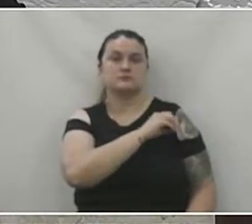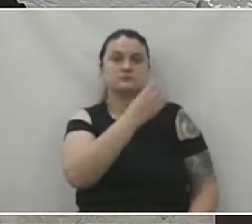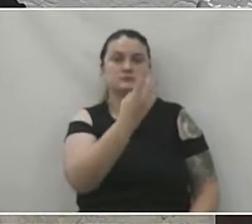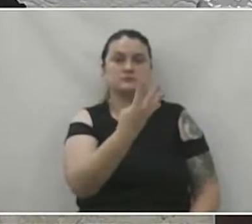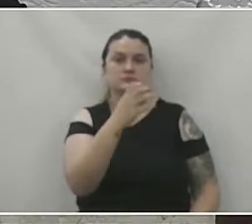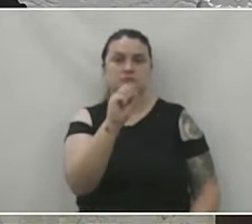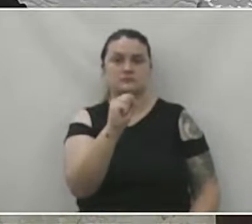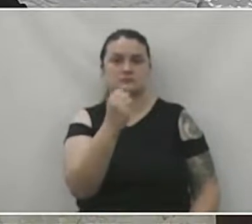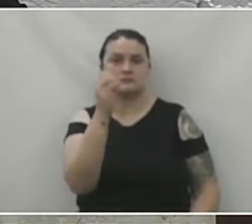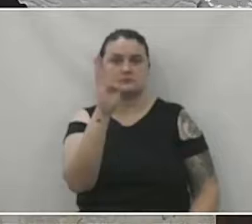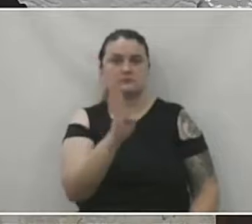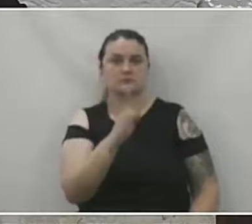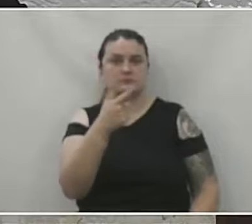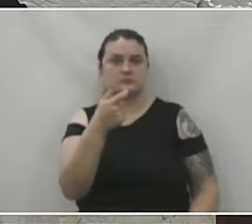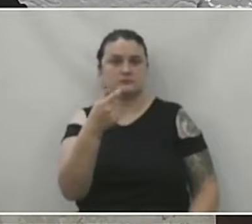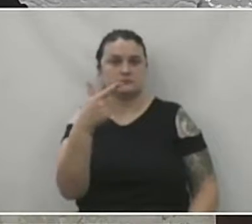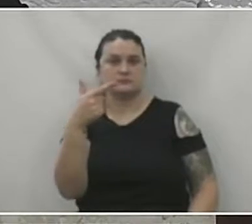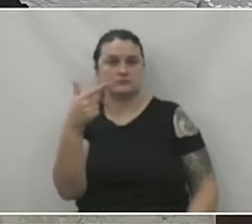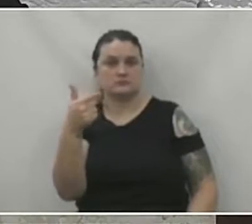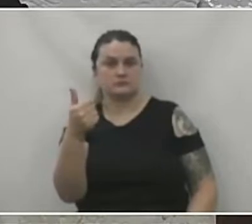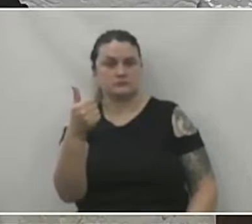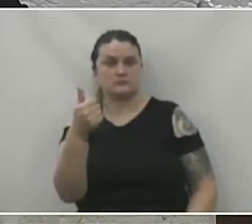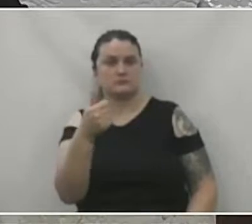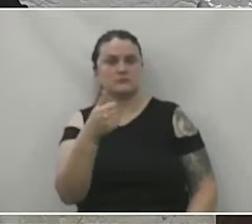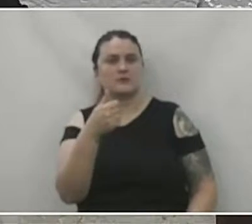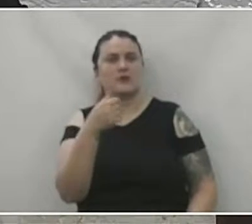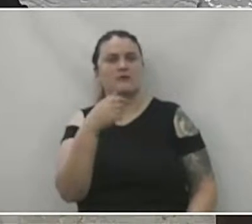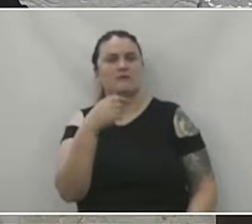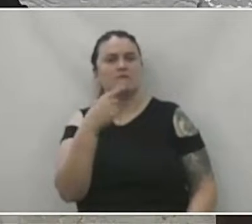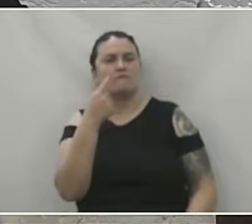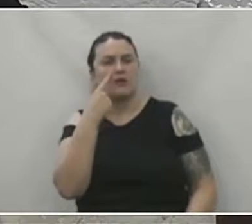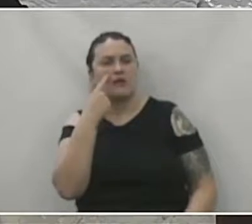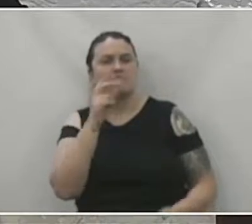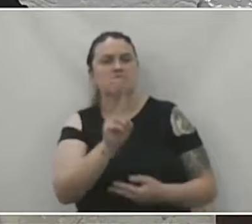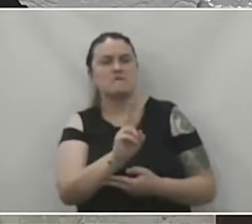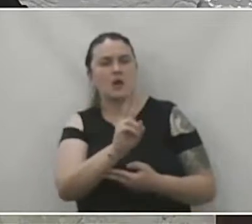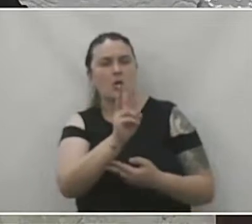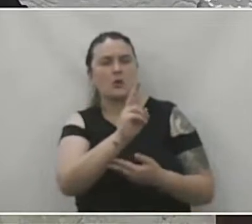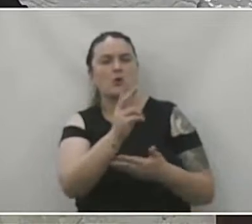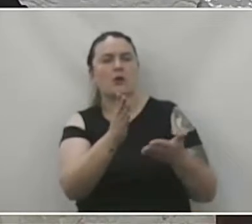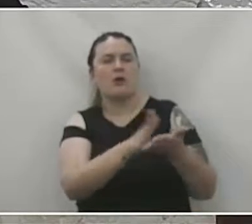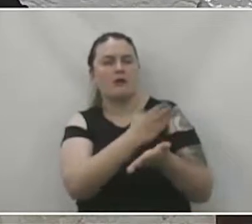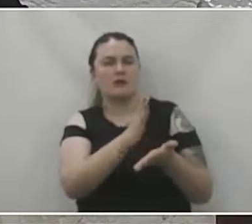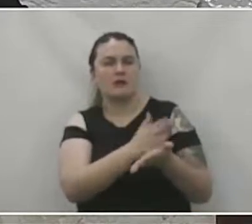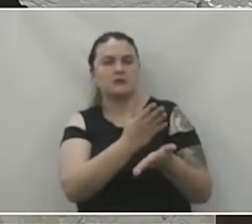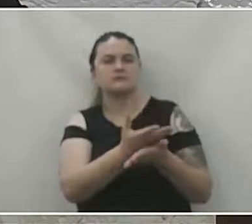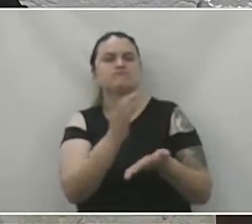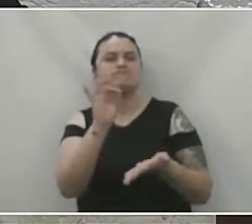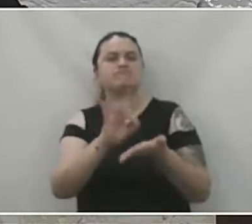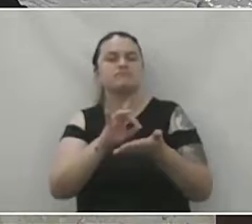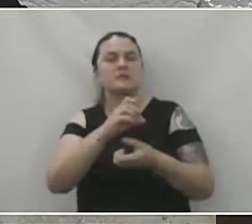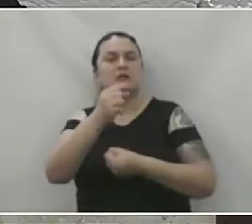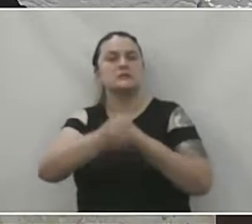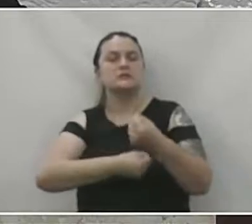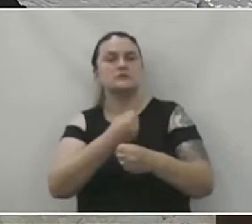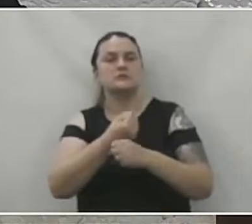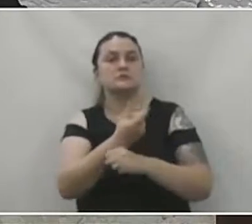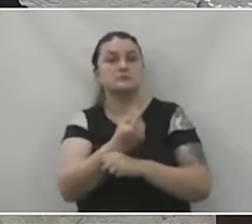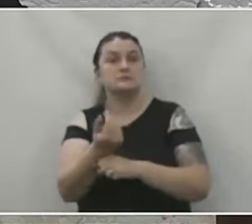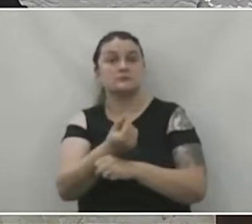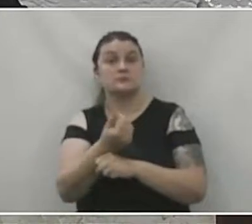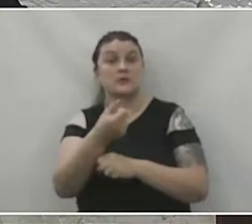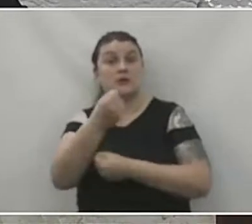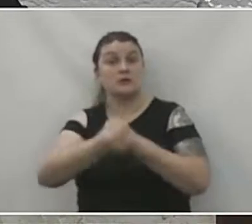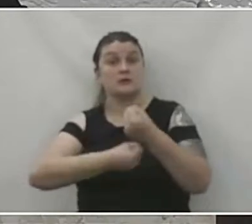número 48 de 2021, estima a receita e fixa a despesa para o exercício financeiro